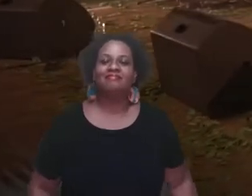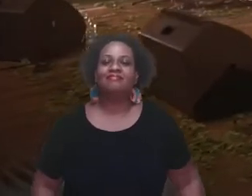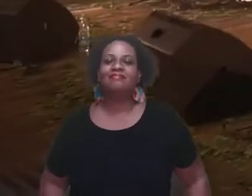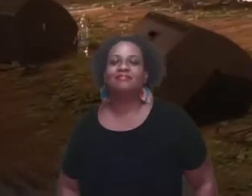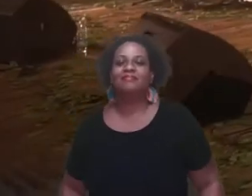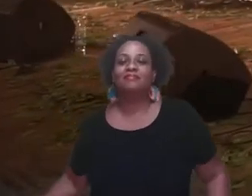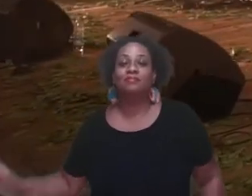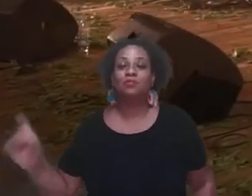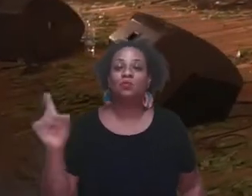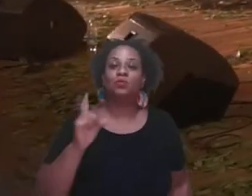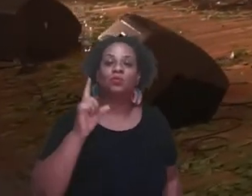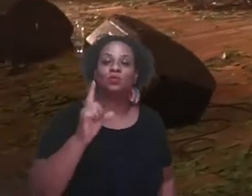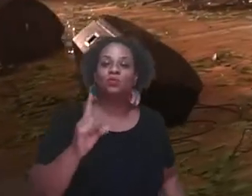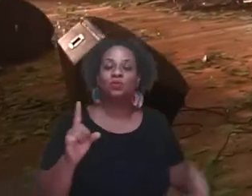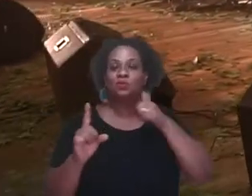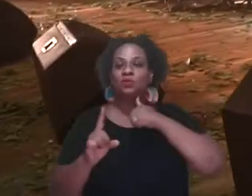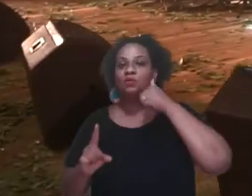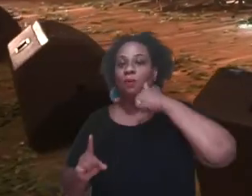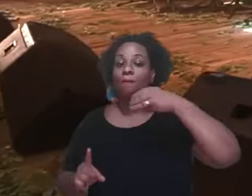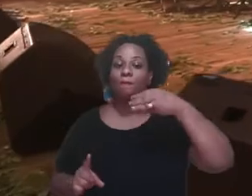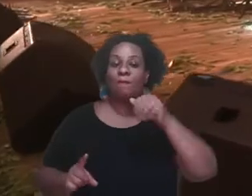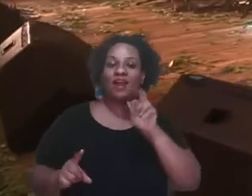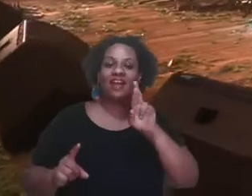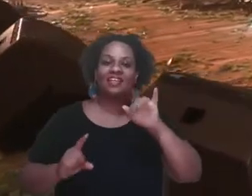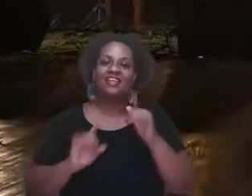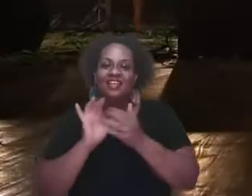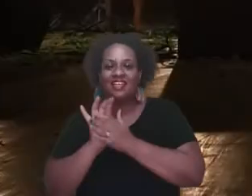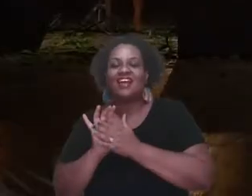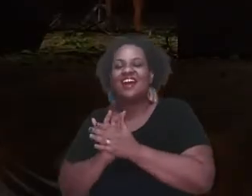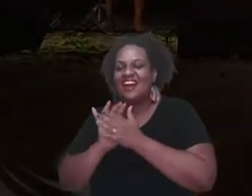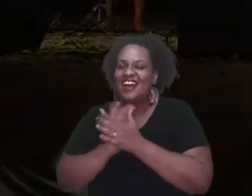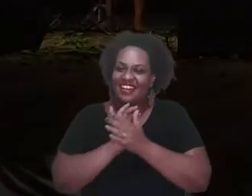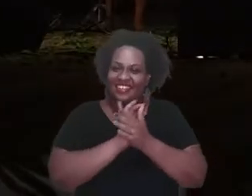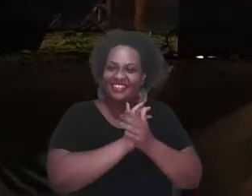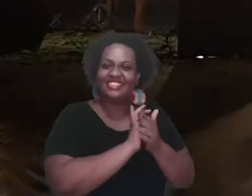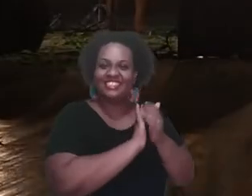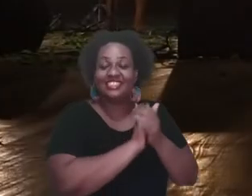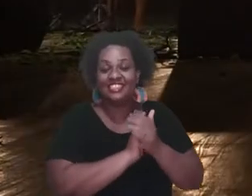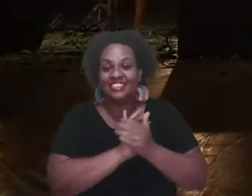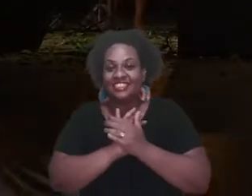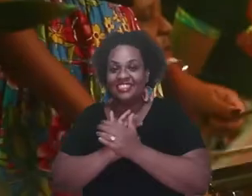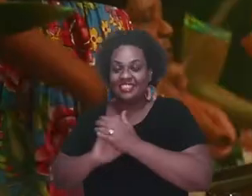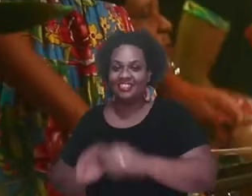Maria Maria Maria Maria Maria Maria Maria Maria Maria e